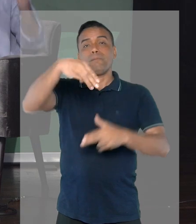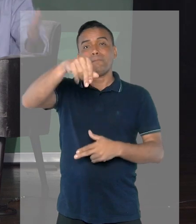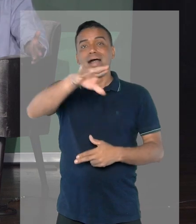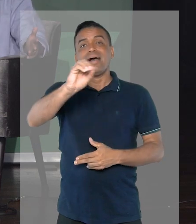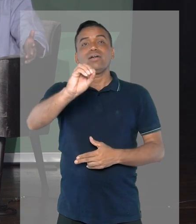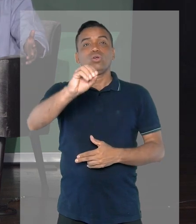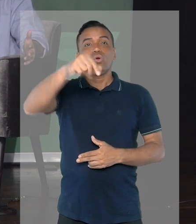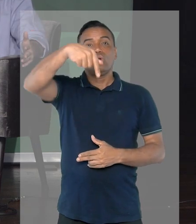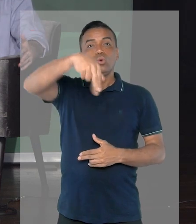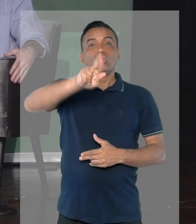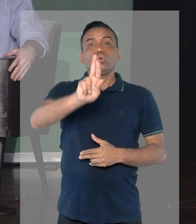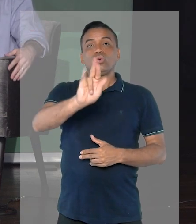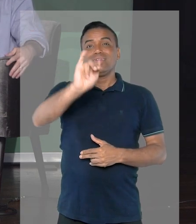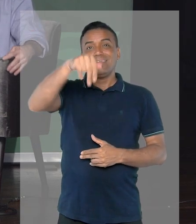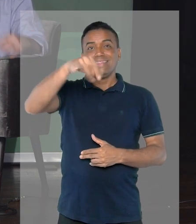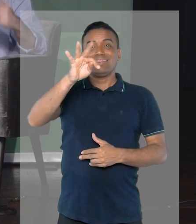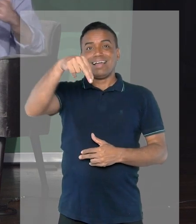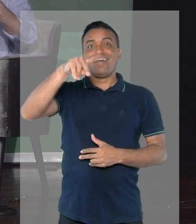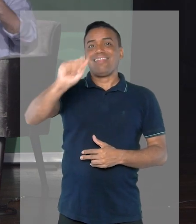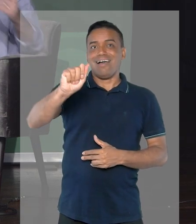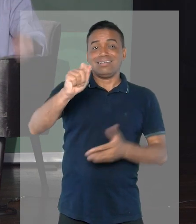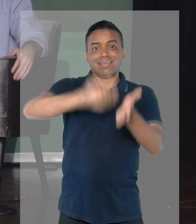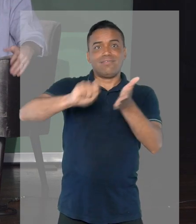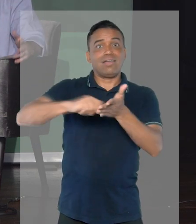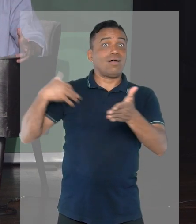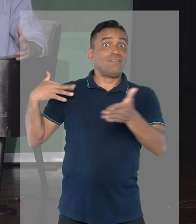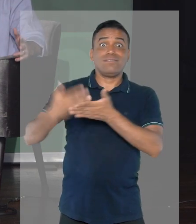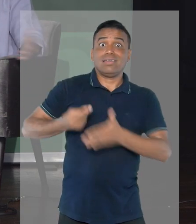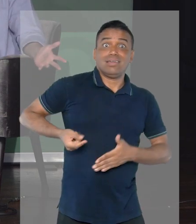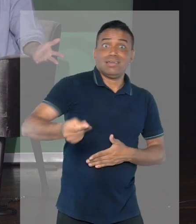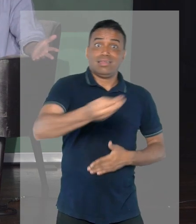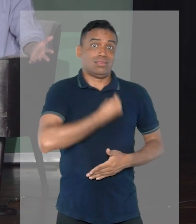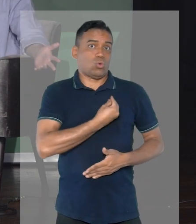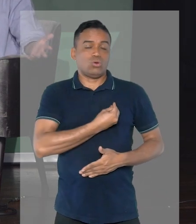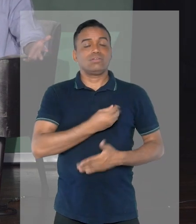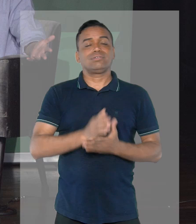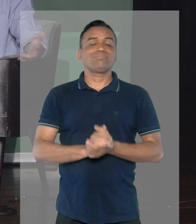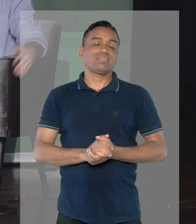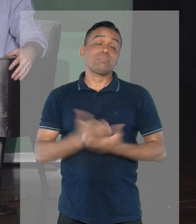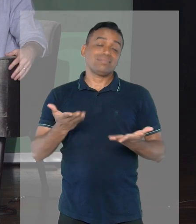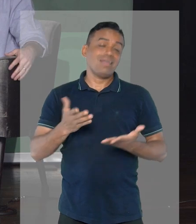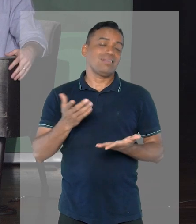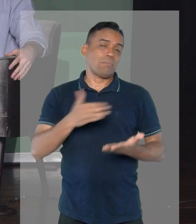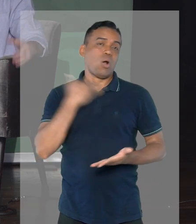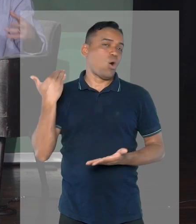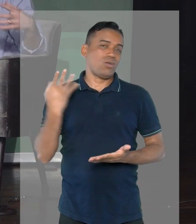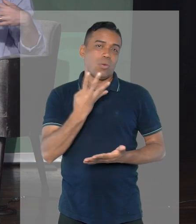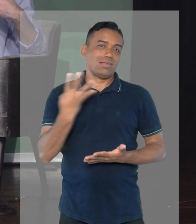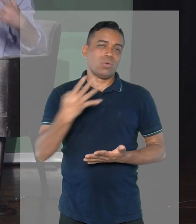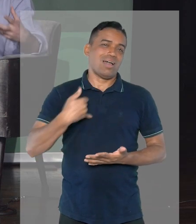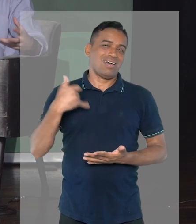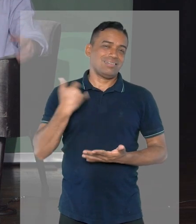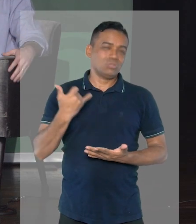está uma vida inteira escrevendo poemas, né? Então, acho que é um pouco isso. O Leminski, ele de fato morre muito cedo, né? Mas ele